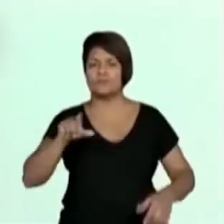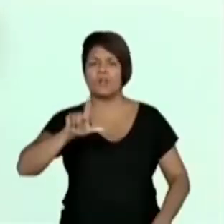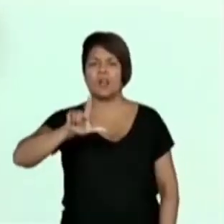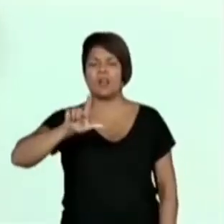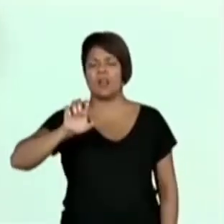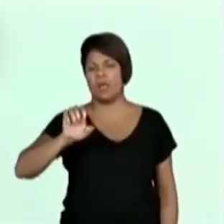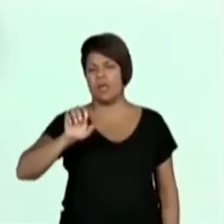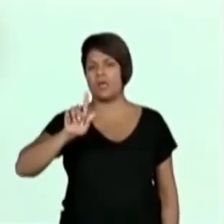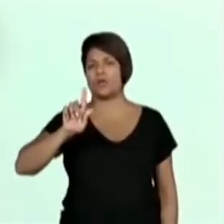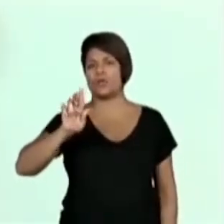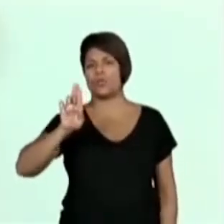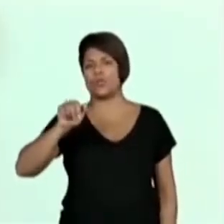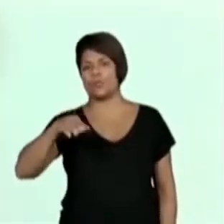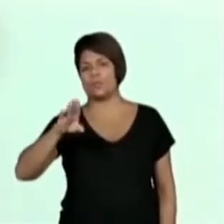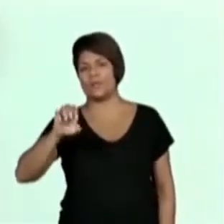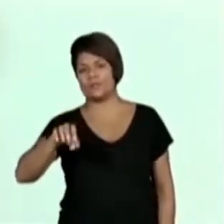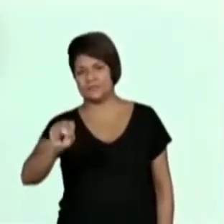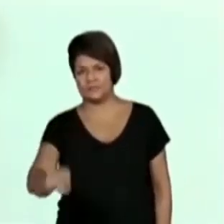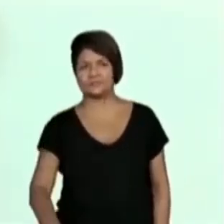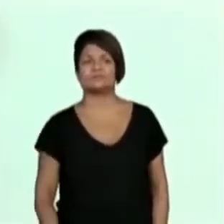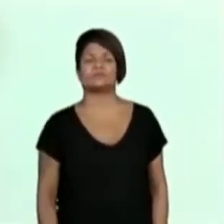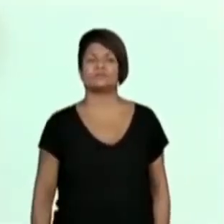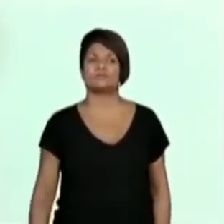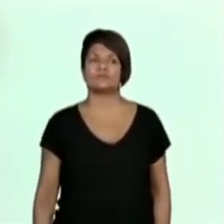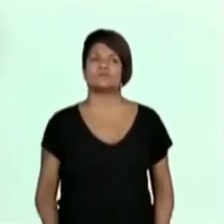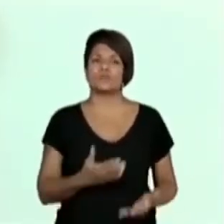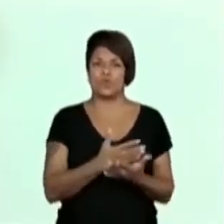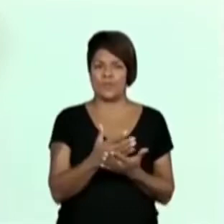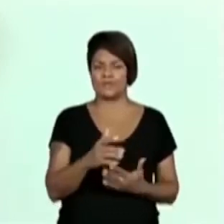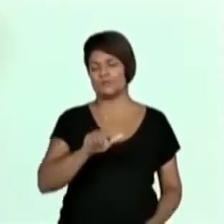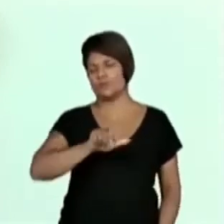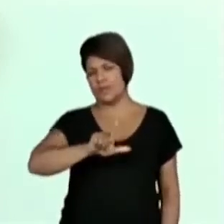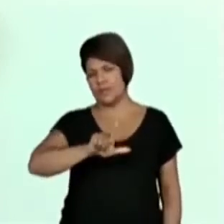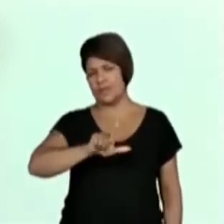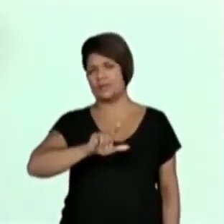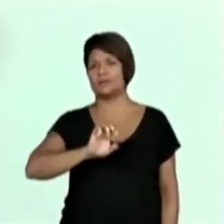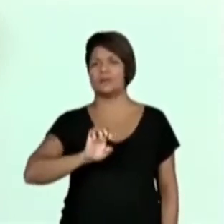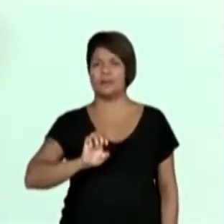legumes. Começa com a letra L, não é? Depois tem o E.